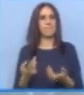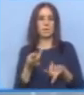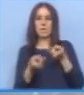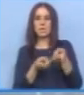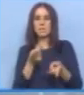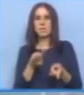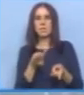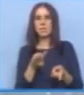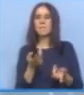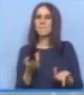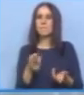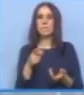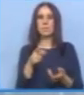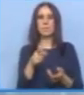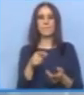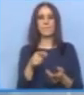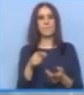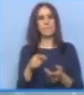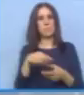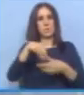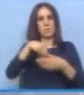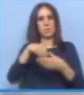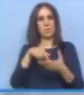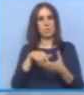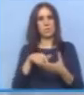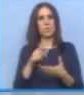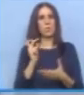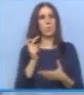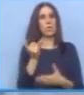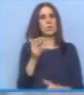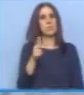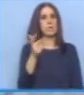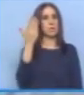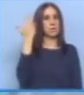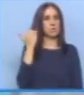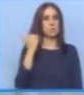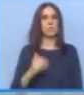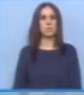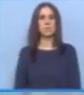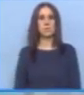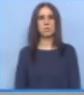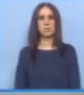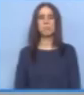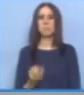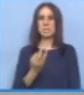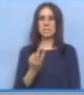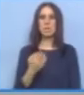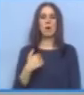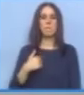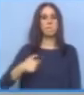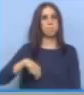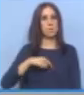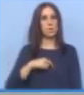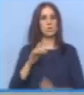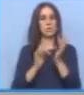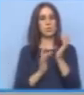analisá-las a partir deste contexto de há 2000 anos atrás. Sim. Nós sabemos que Jesus